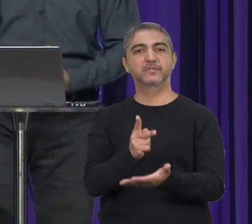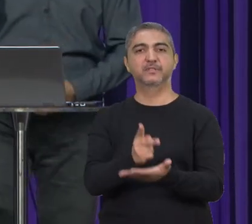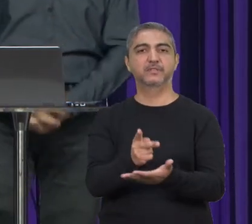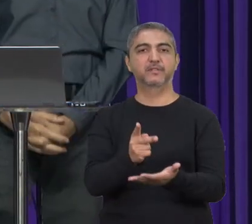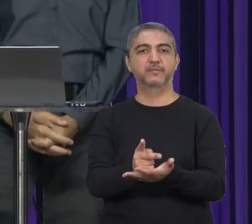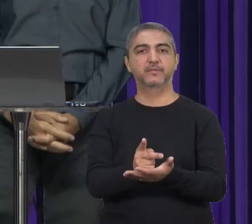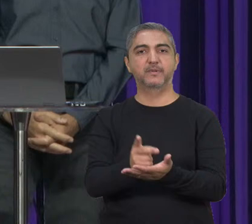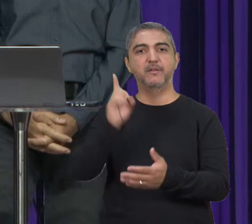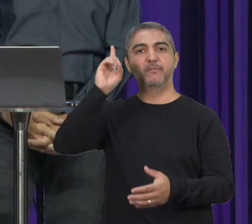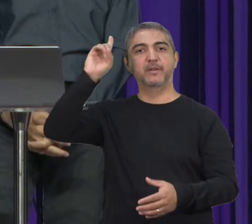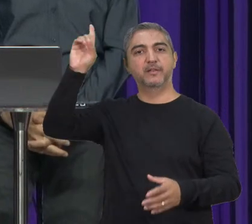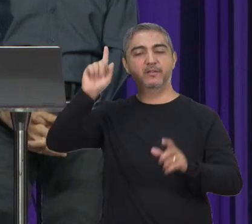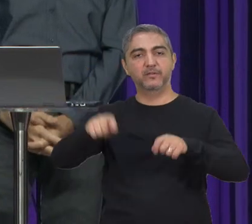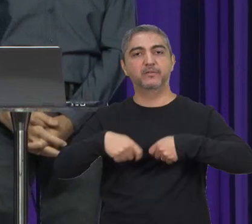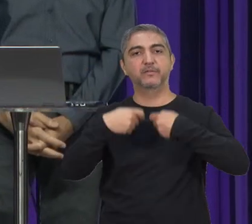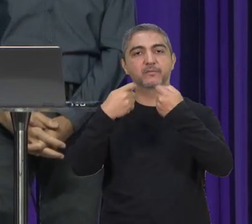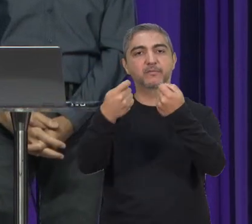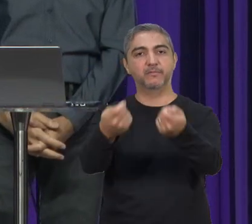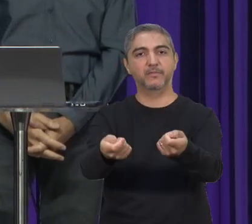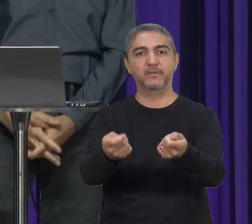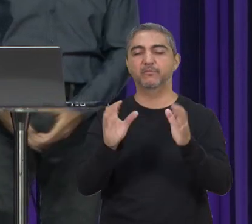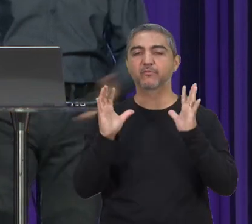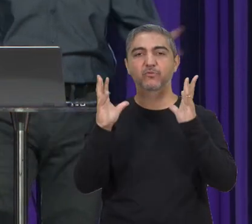o que pedirem em meu nome.